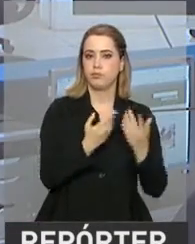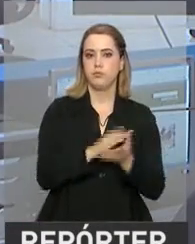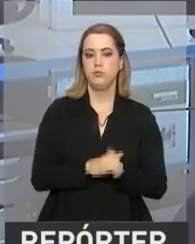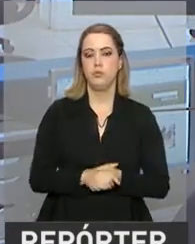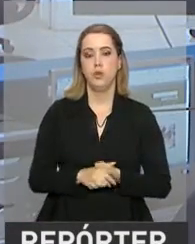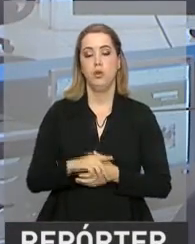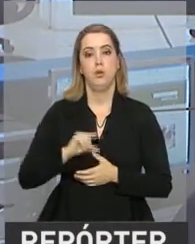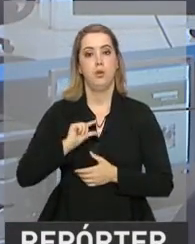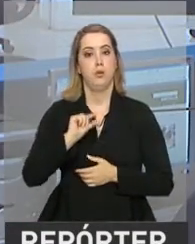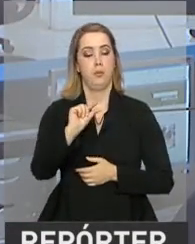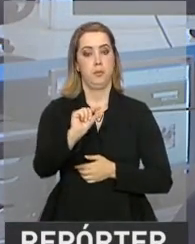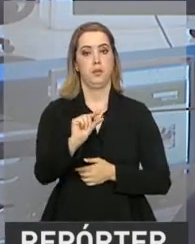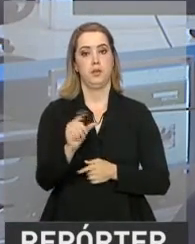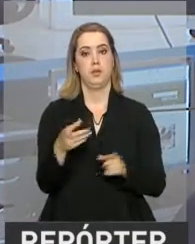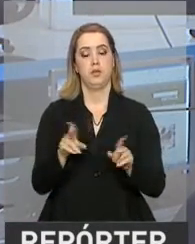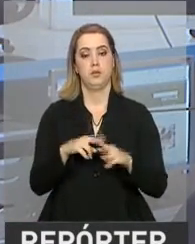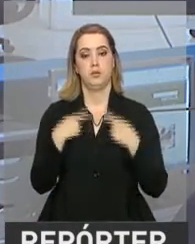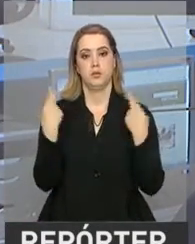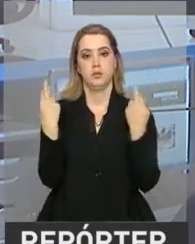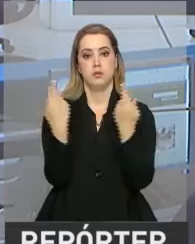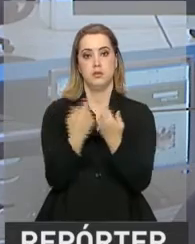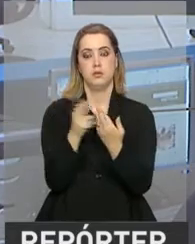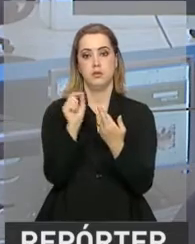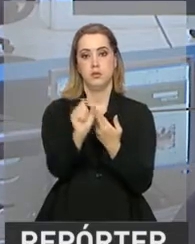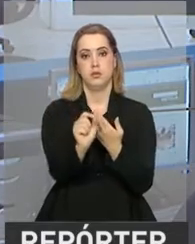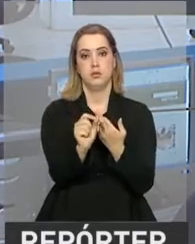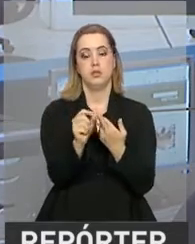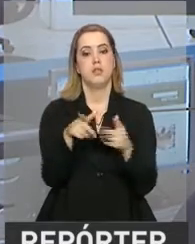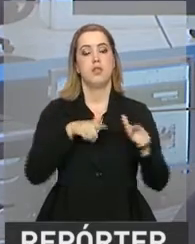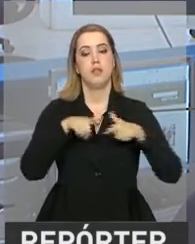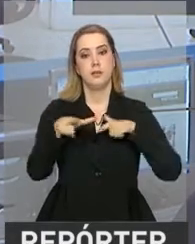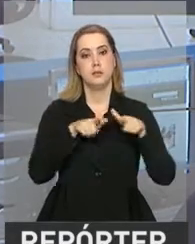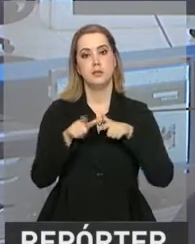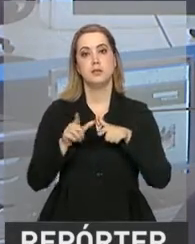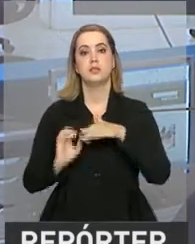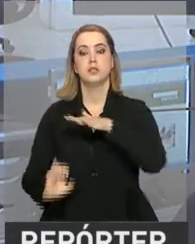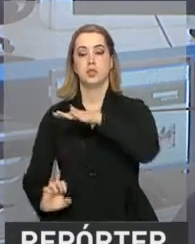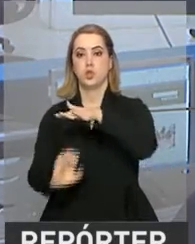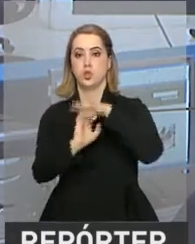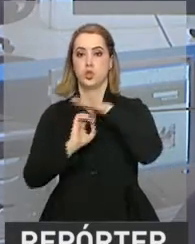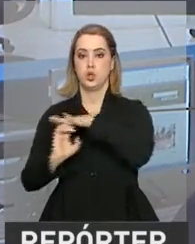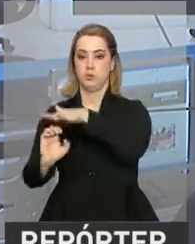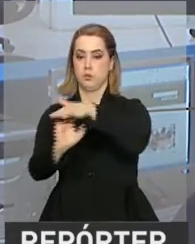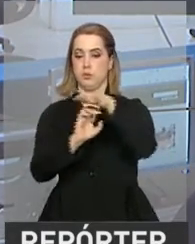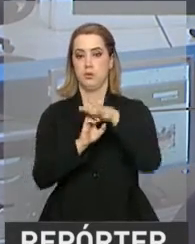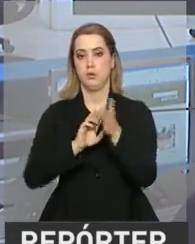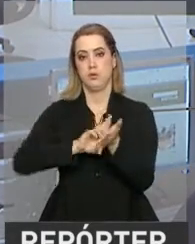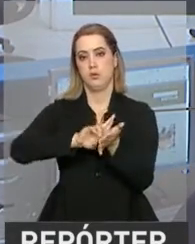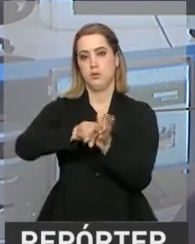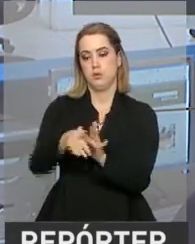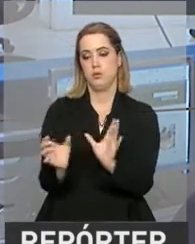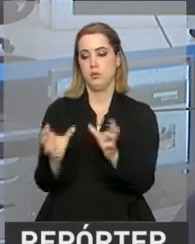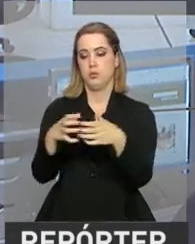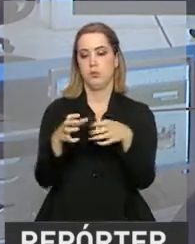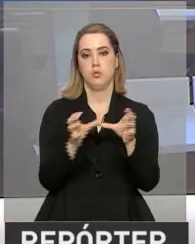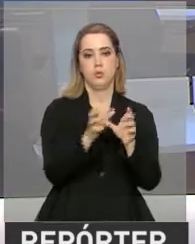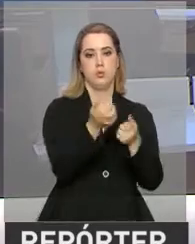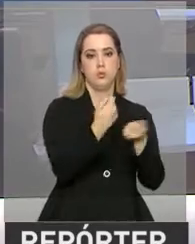pequena correção, o fórum vai reunir representantes dos trabalhadores e de empresários dos principais setores da